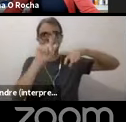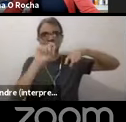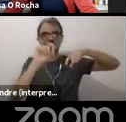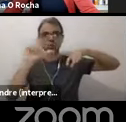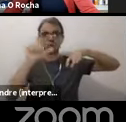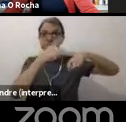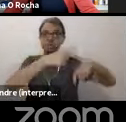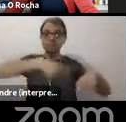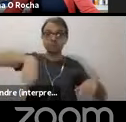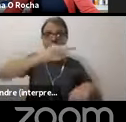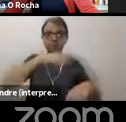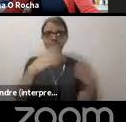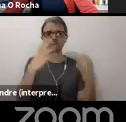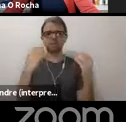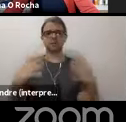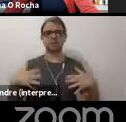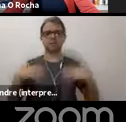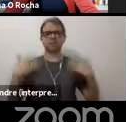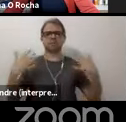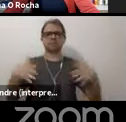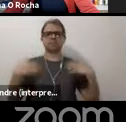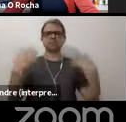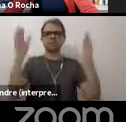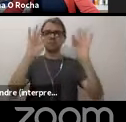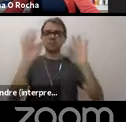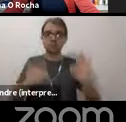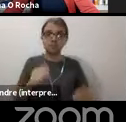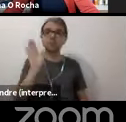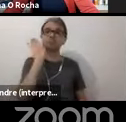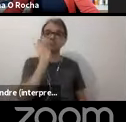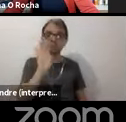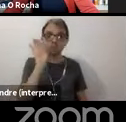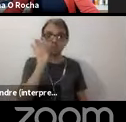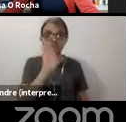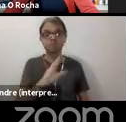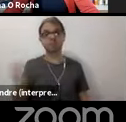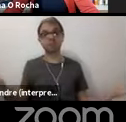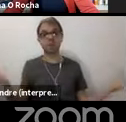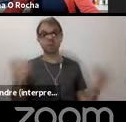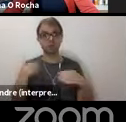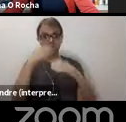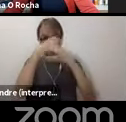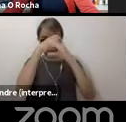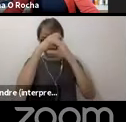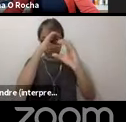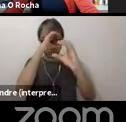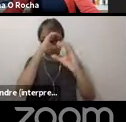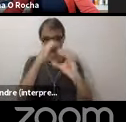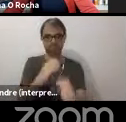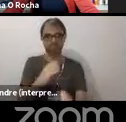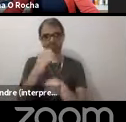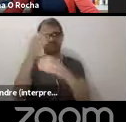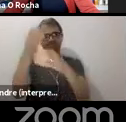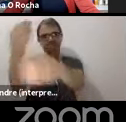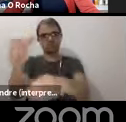super felizes. Muito bacana. Eu vou passar agora a minha luneta para Feliciana. Tá